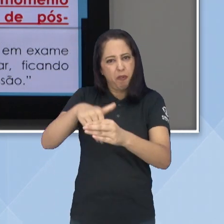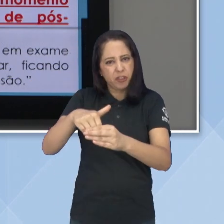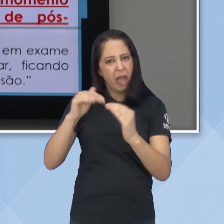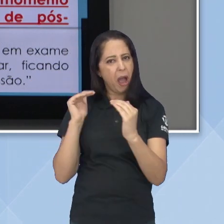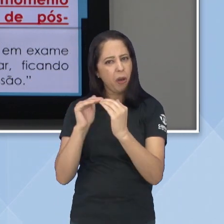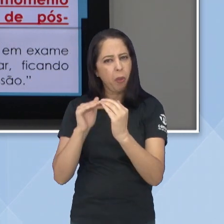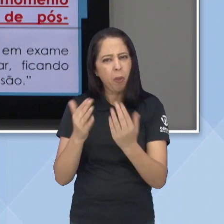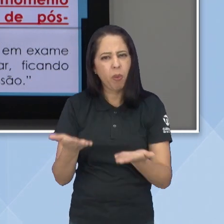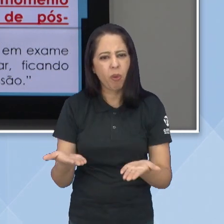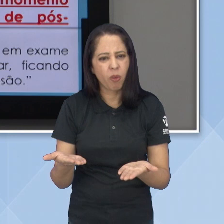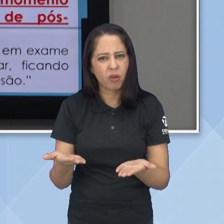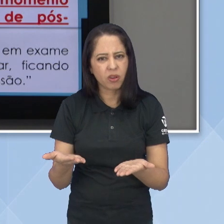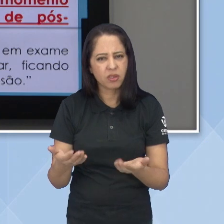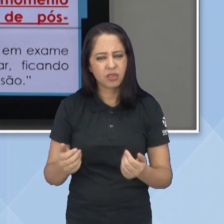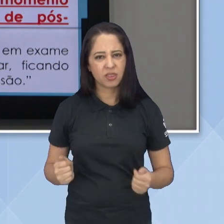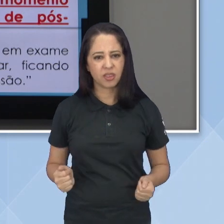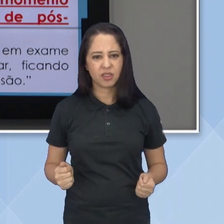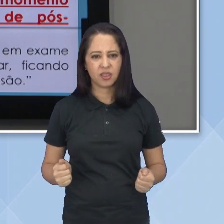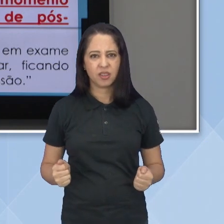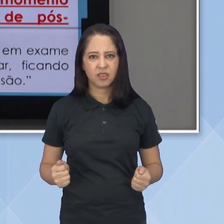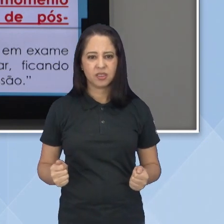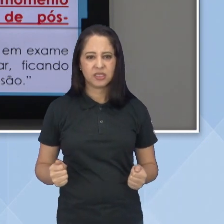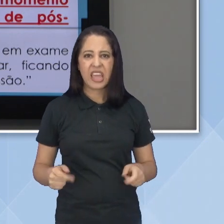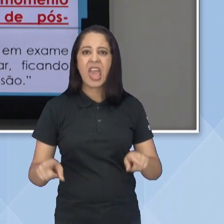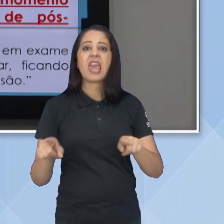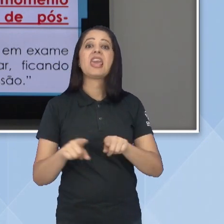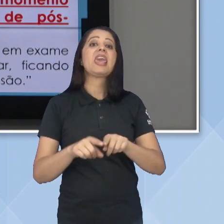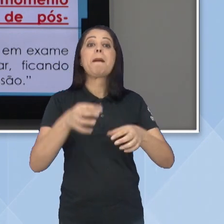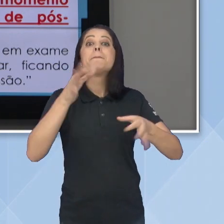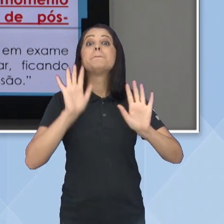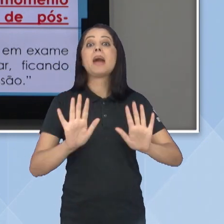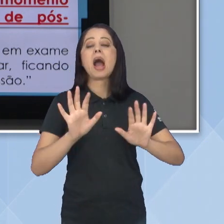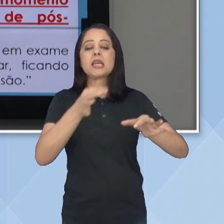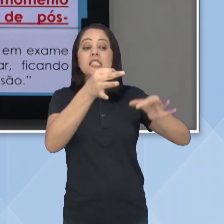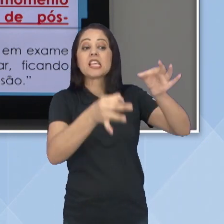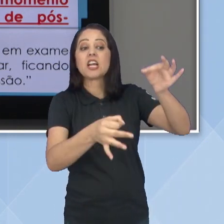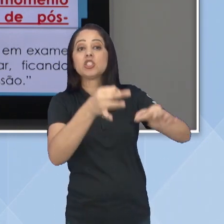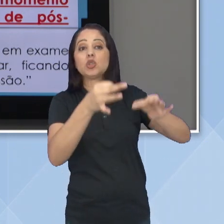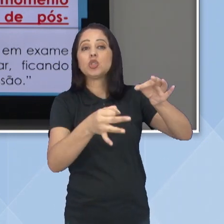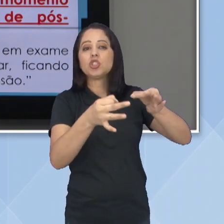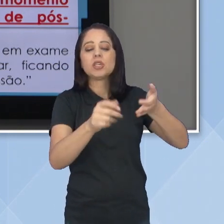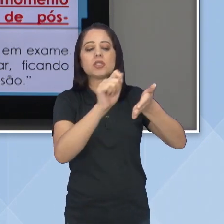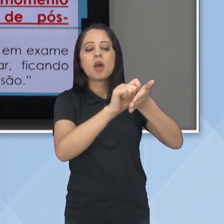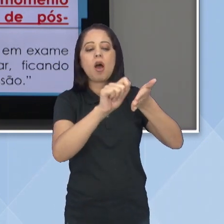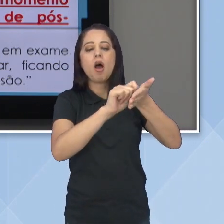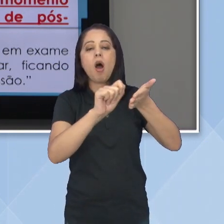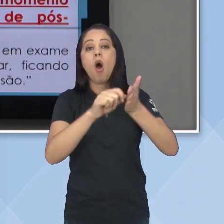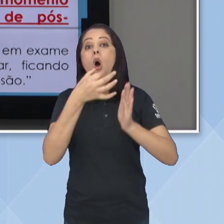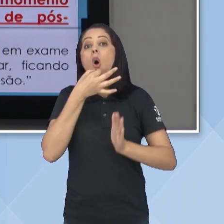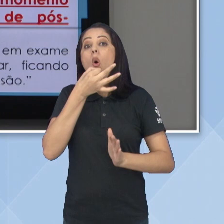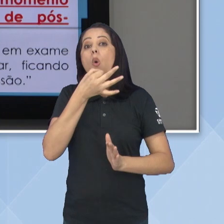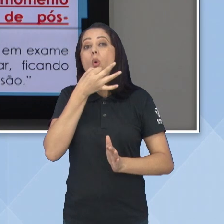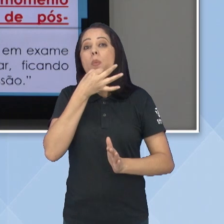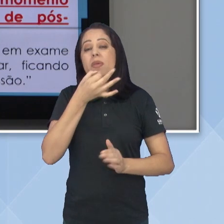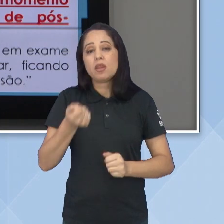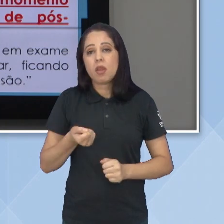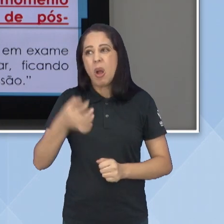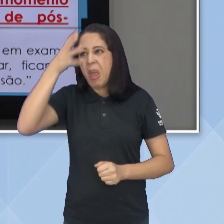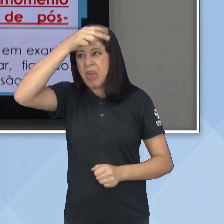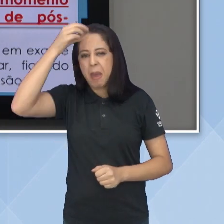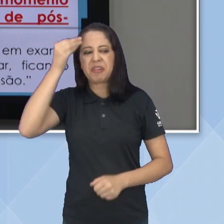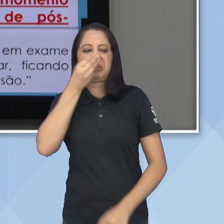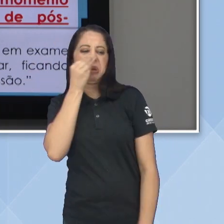e despreza os apontamentos feitos pela assessoria jurídica, apontando